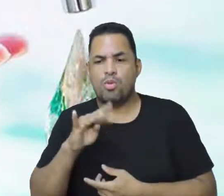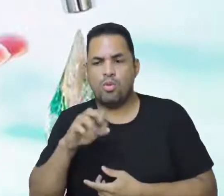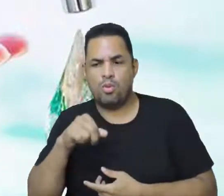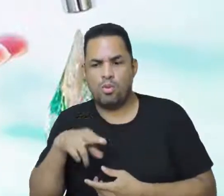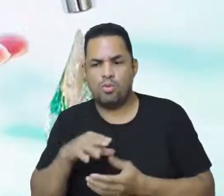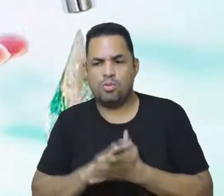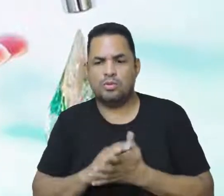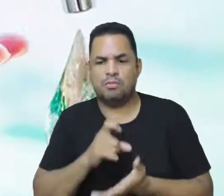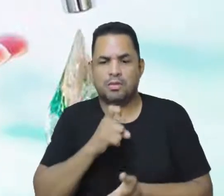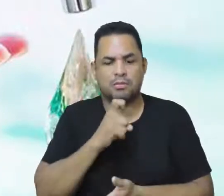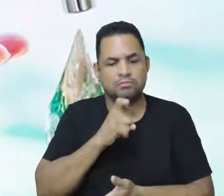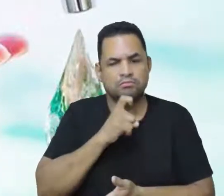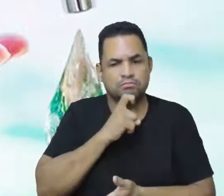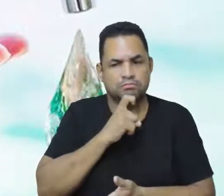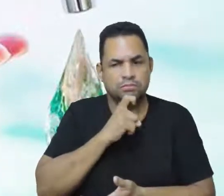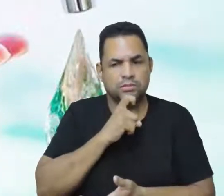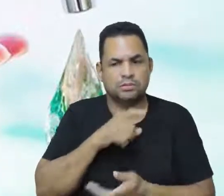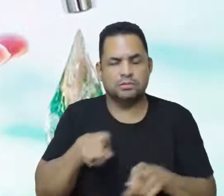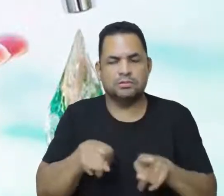estão no ar.